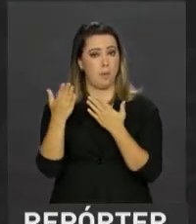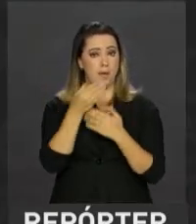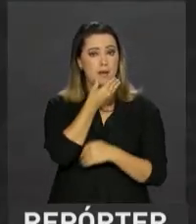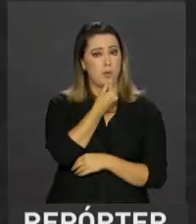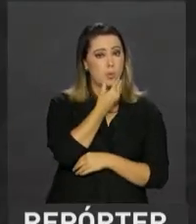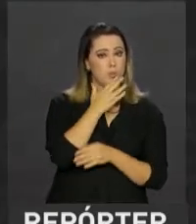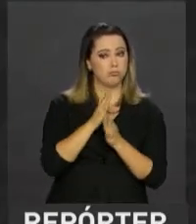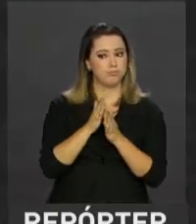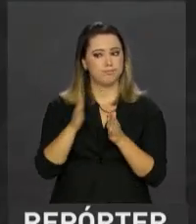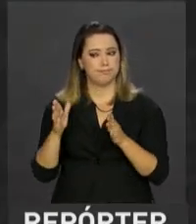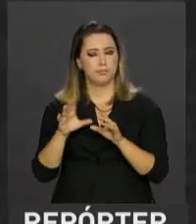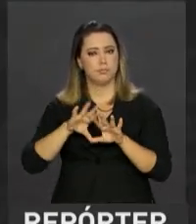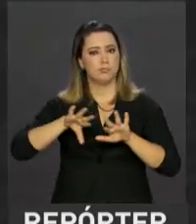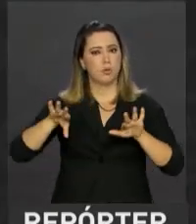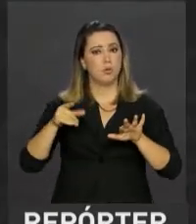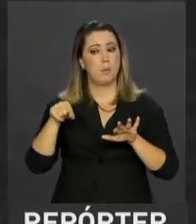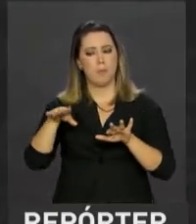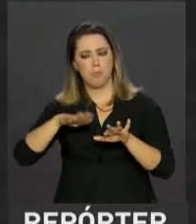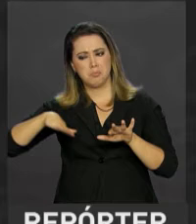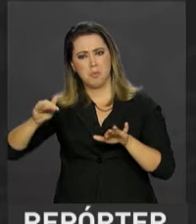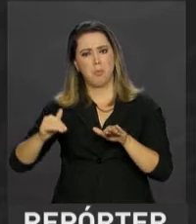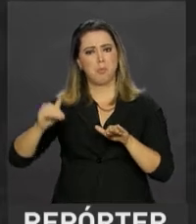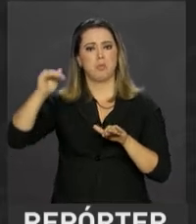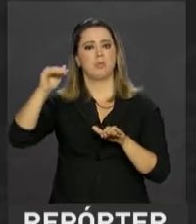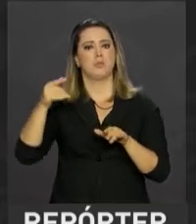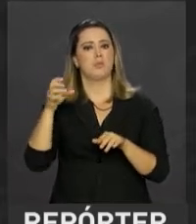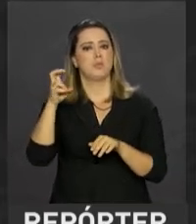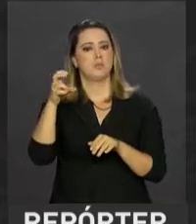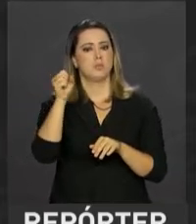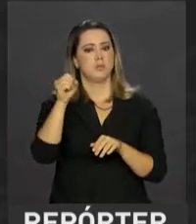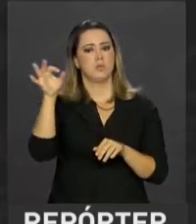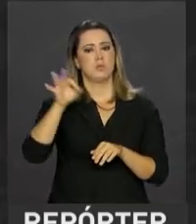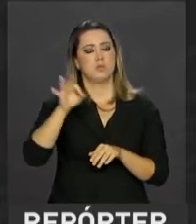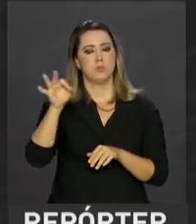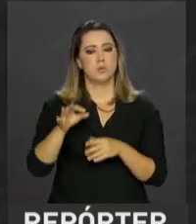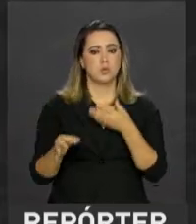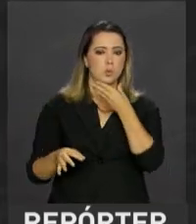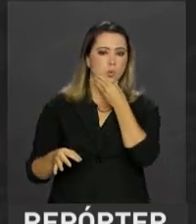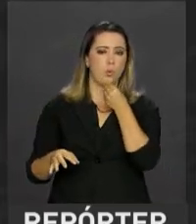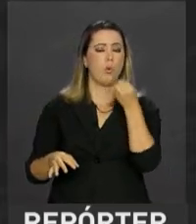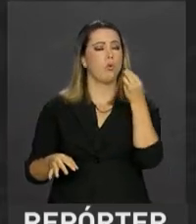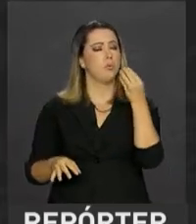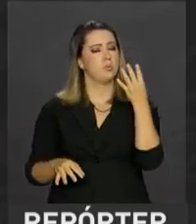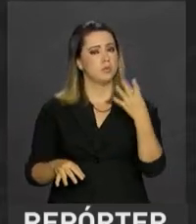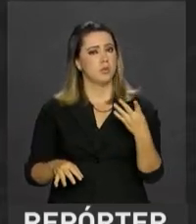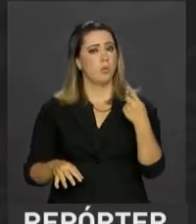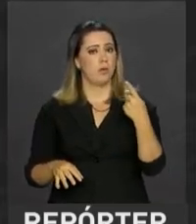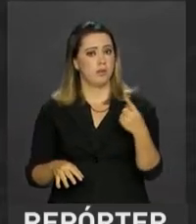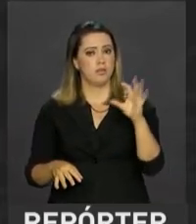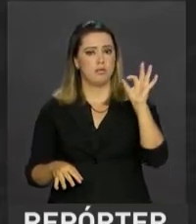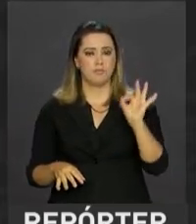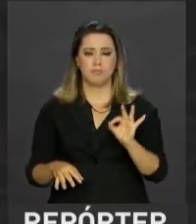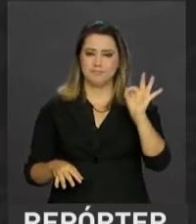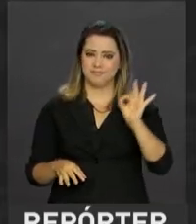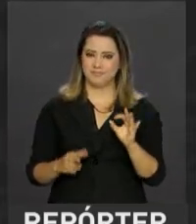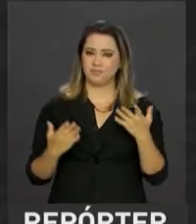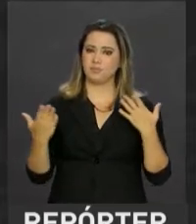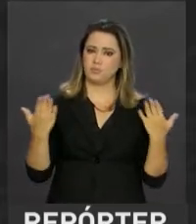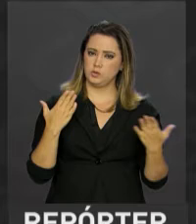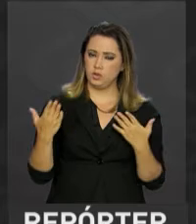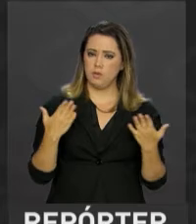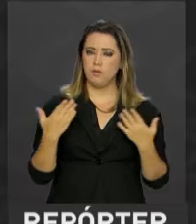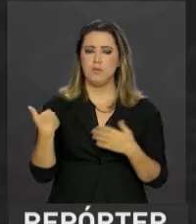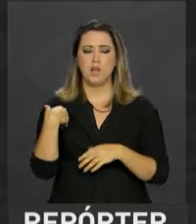2007 mais de 58% os homens correspondem a cerca de 41% quanto à